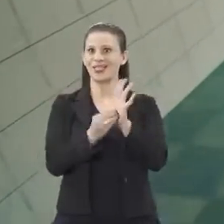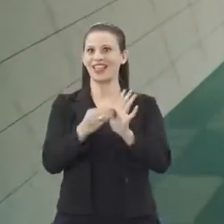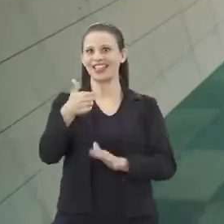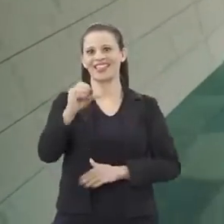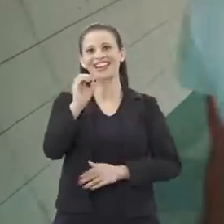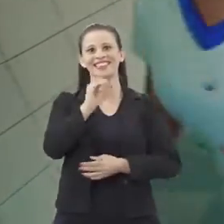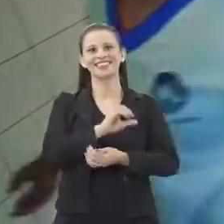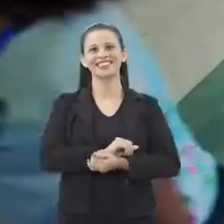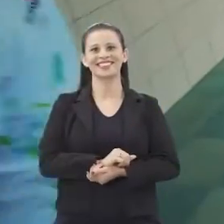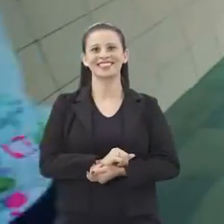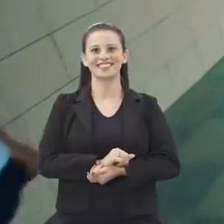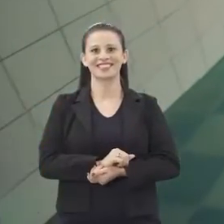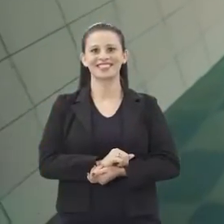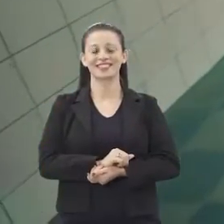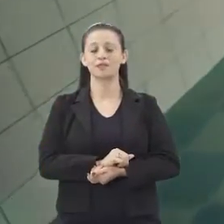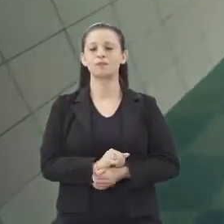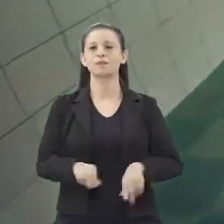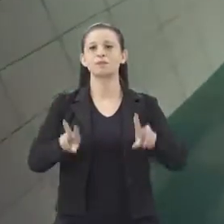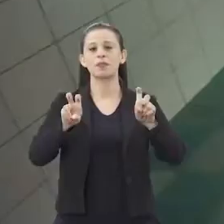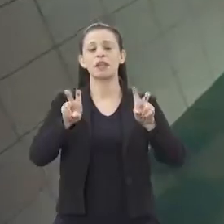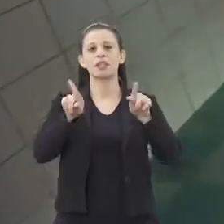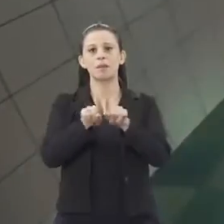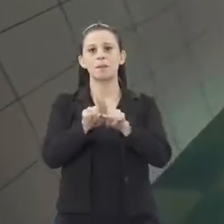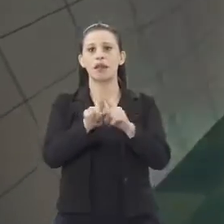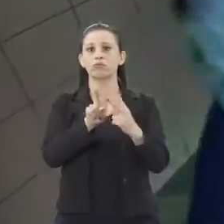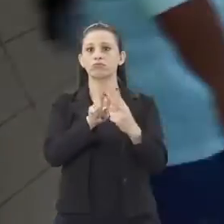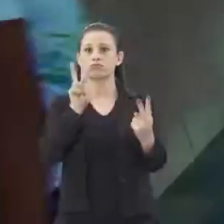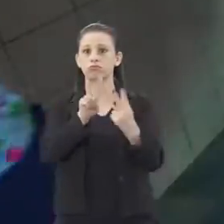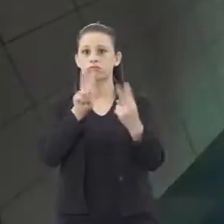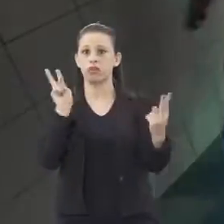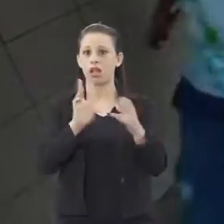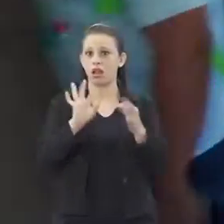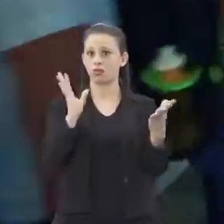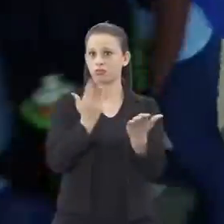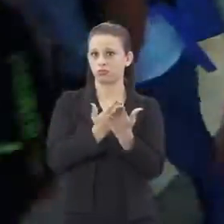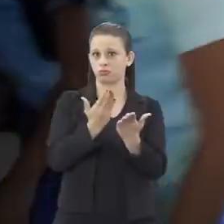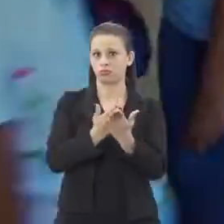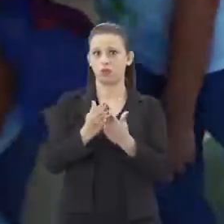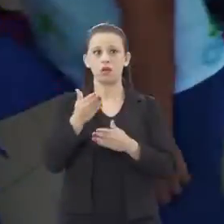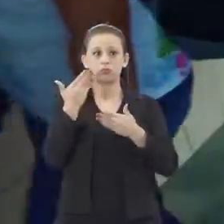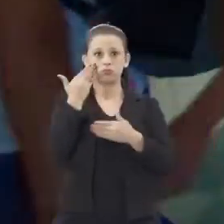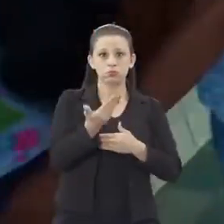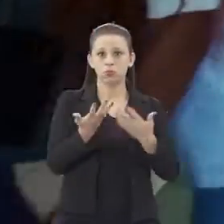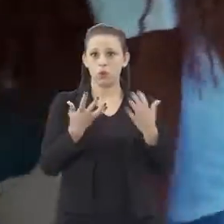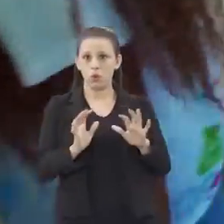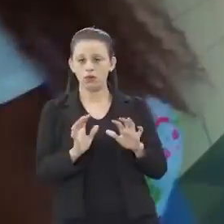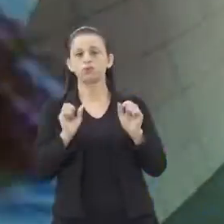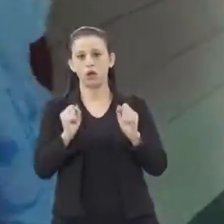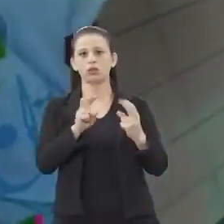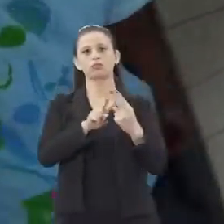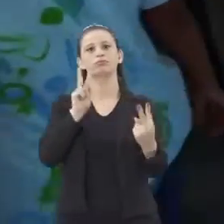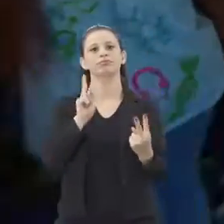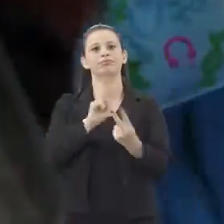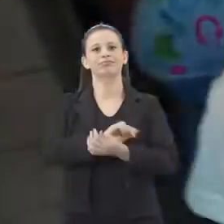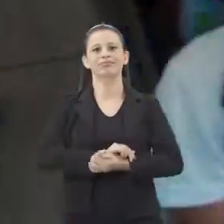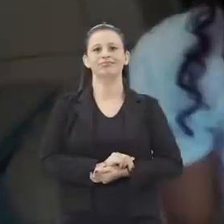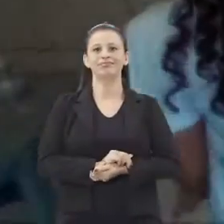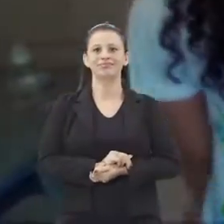nota 10! Os canais para as aulas remotas estarão disponíveis para quem não puder comparecer.